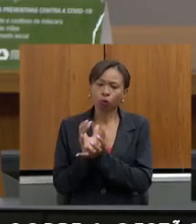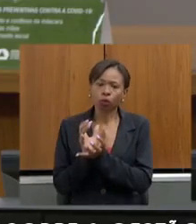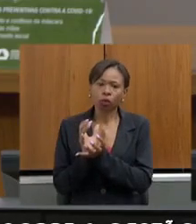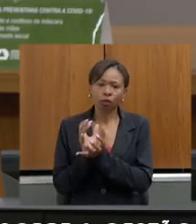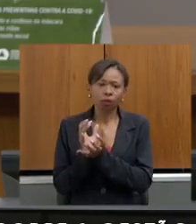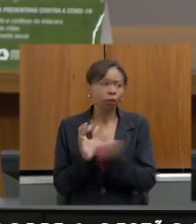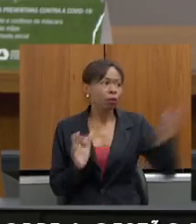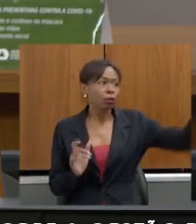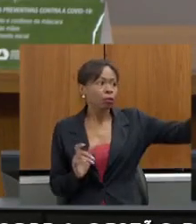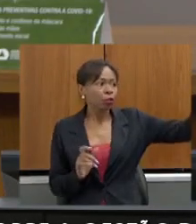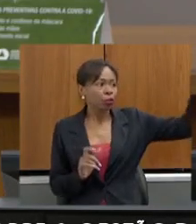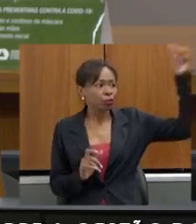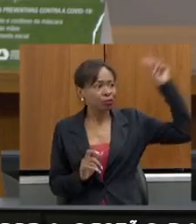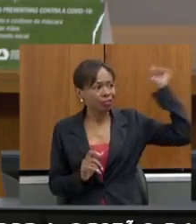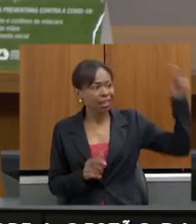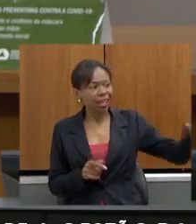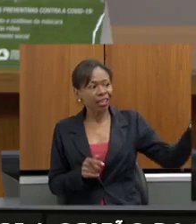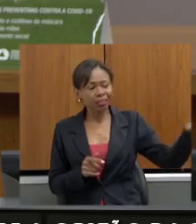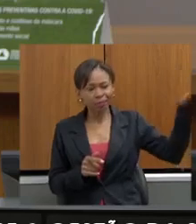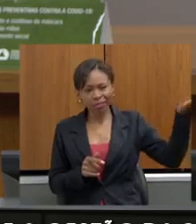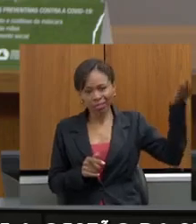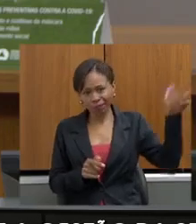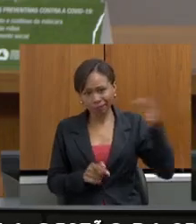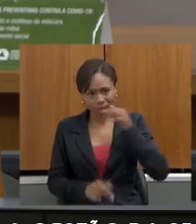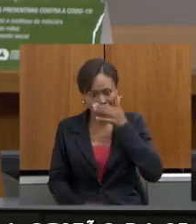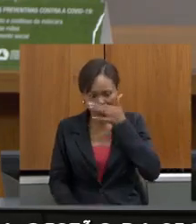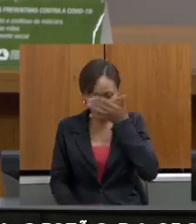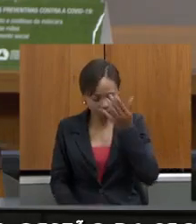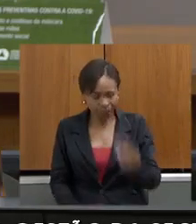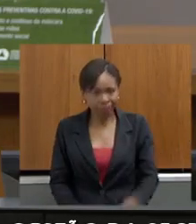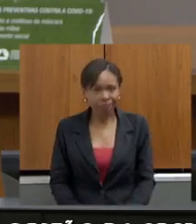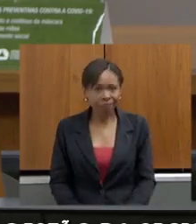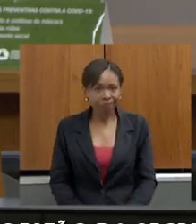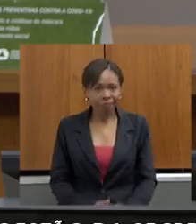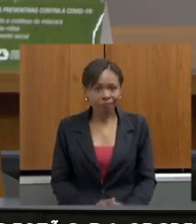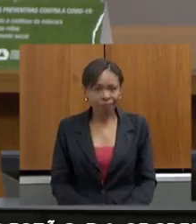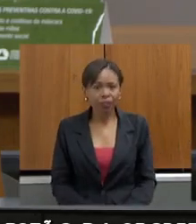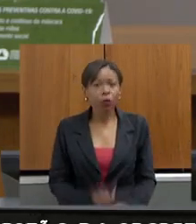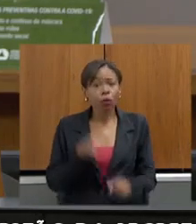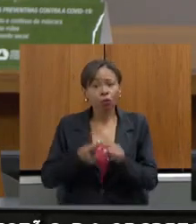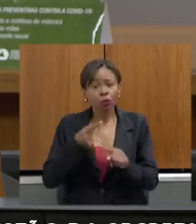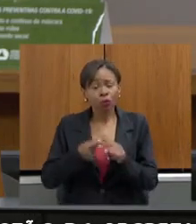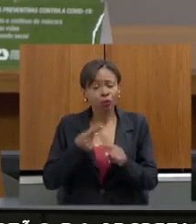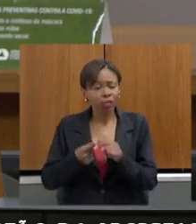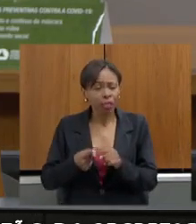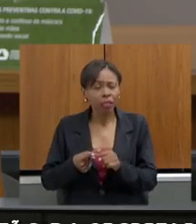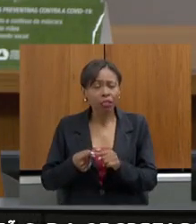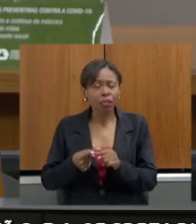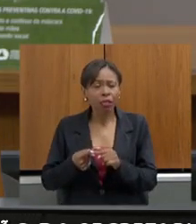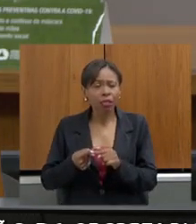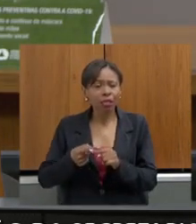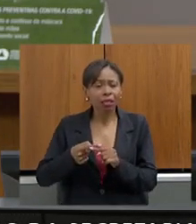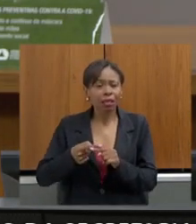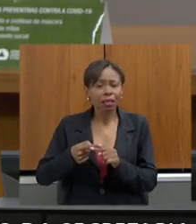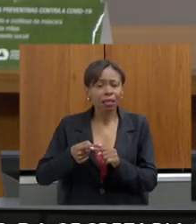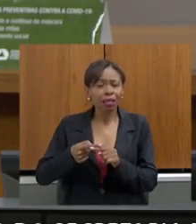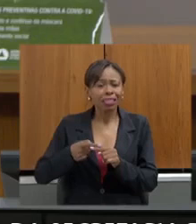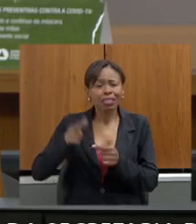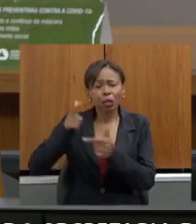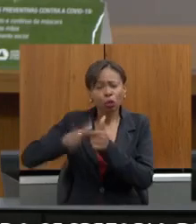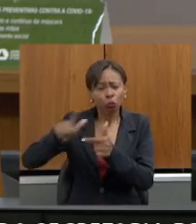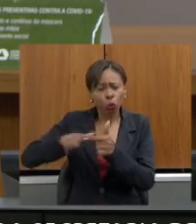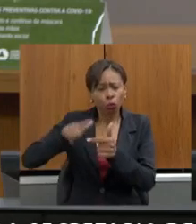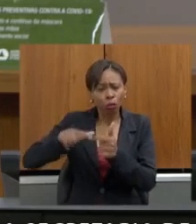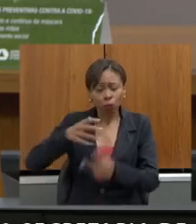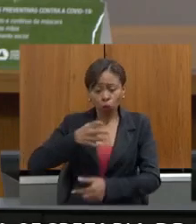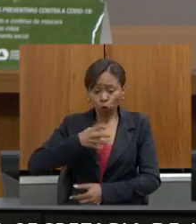de atenção à saúde que cuida especificamente do Servidor procurando evitar né se diminuir esses índices Absurdos de suicídio que não acontece na